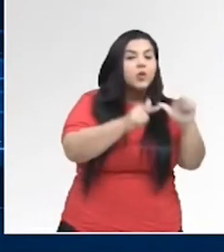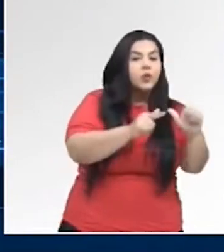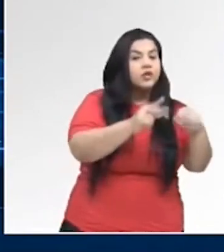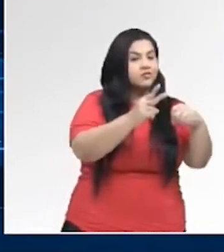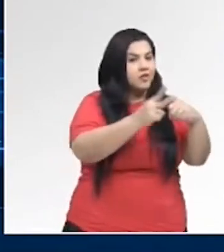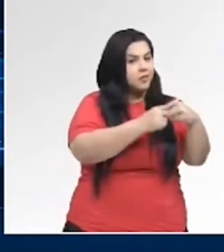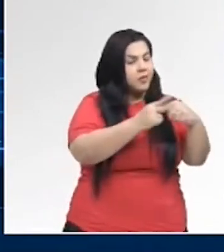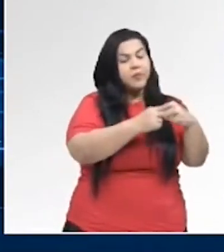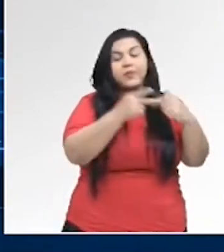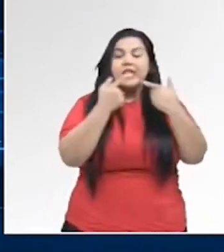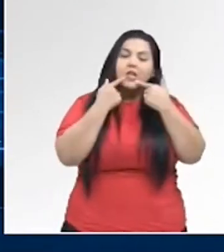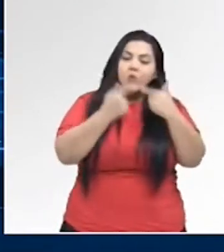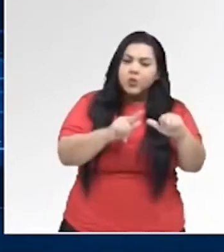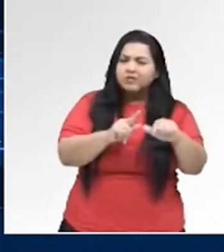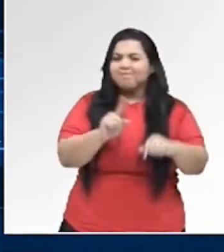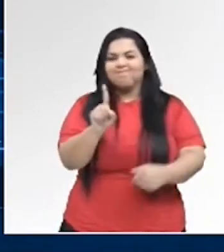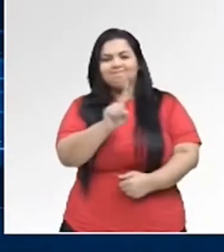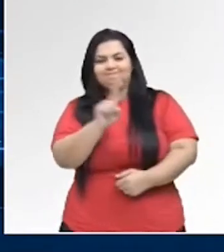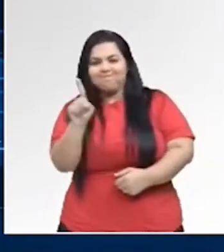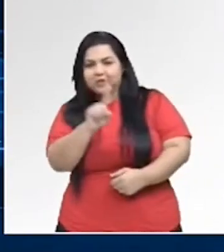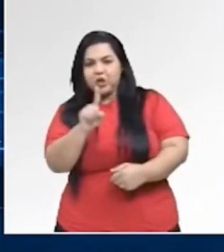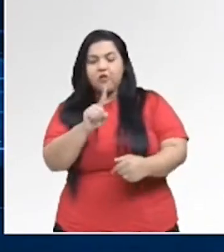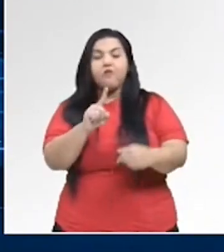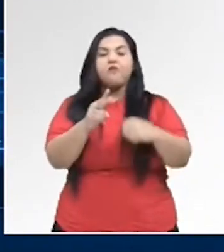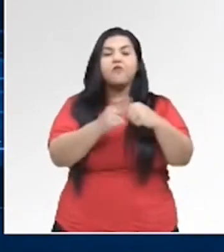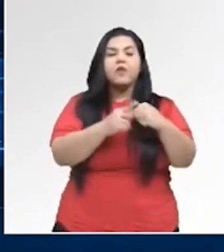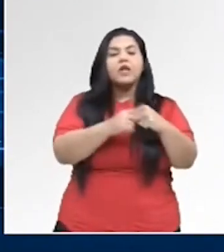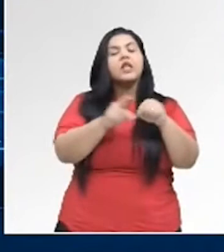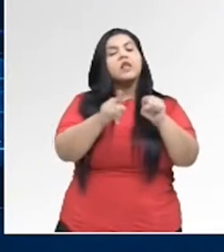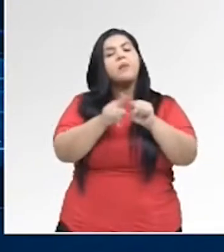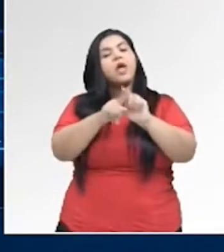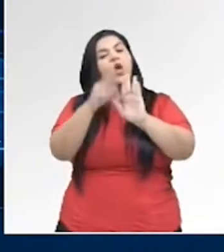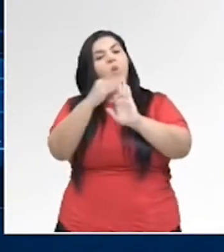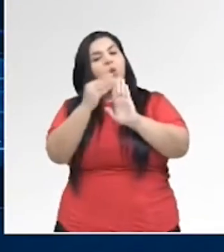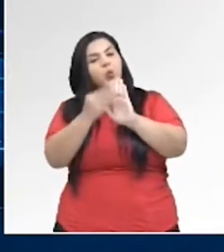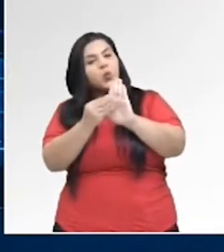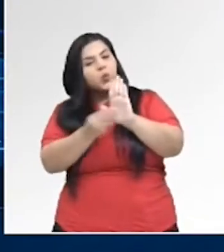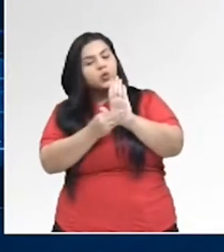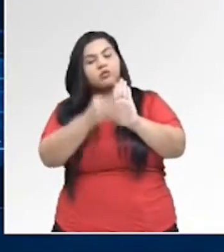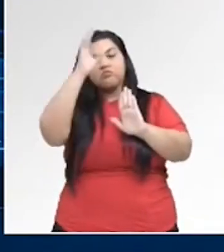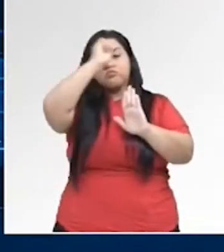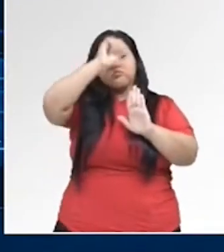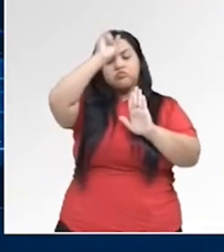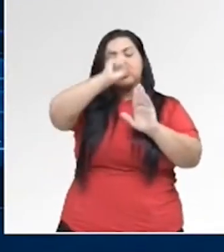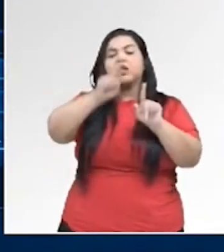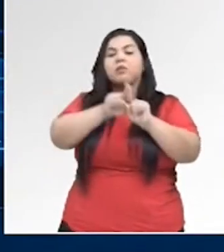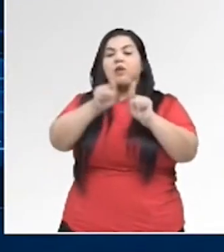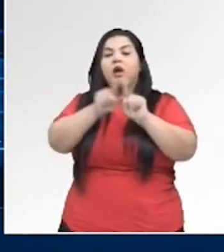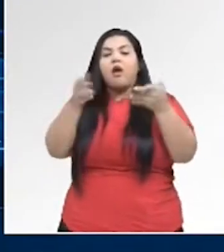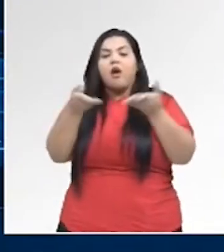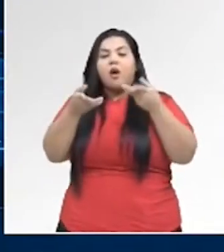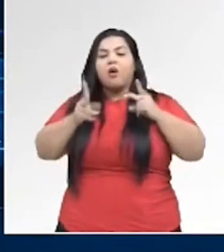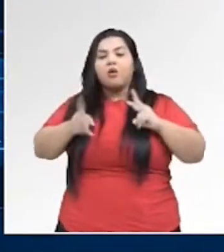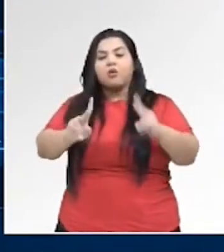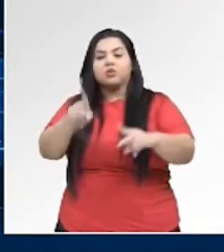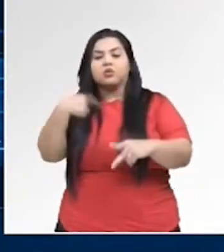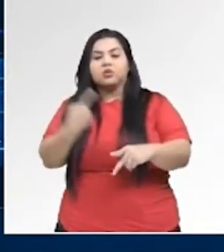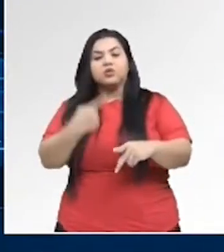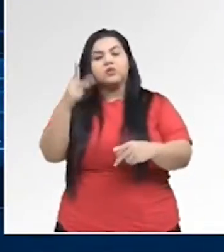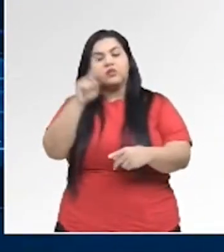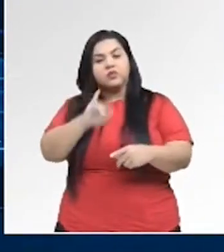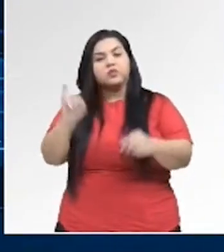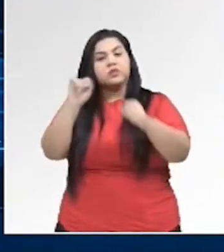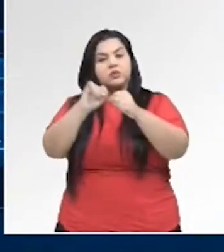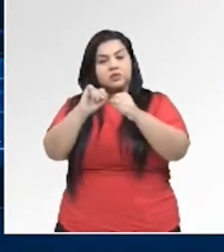não verbal, aprenderam aí sobre o conteúdo e dando continuidade, né, nós vamos